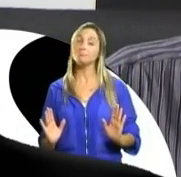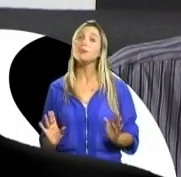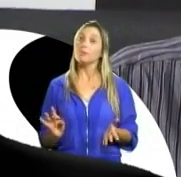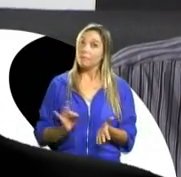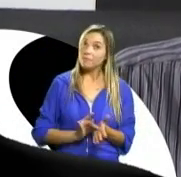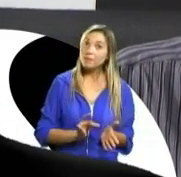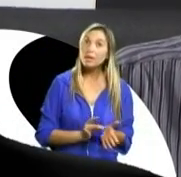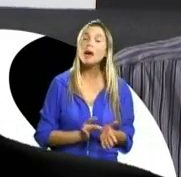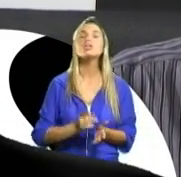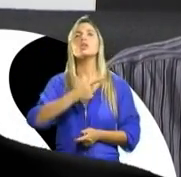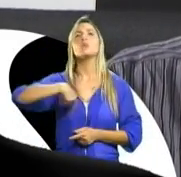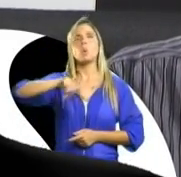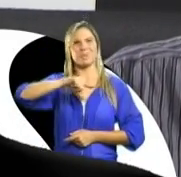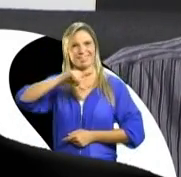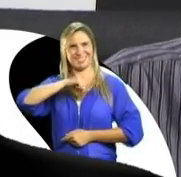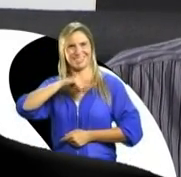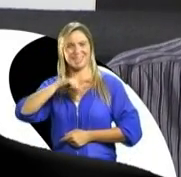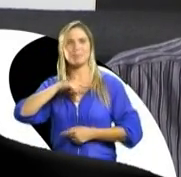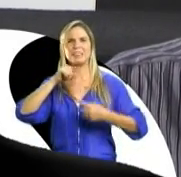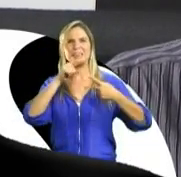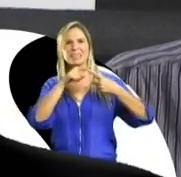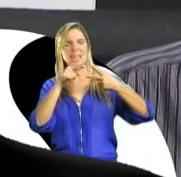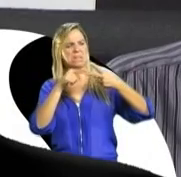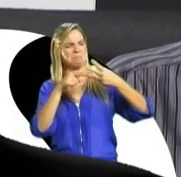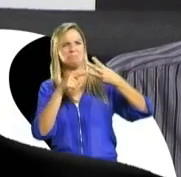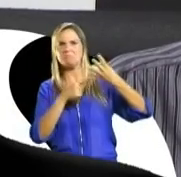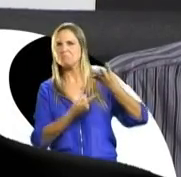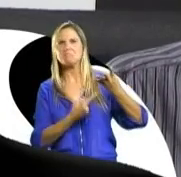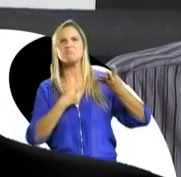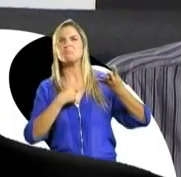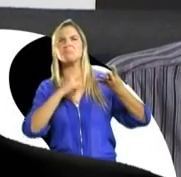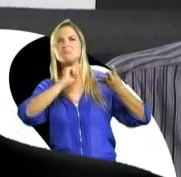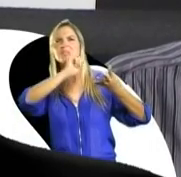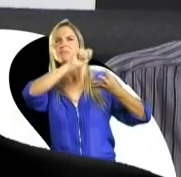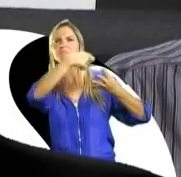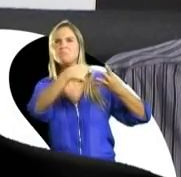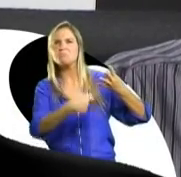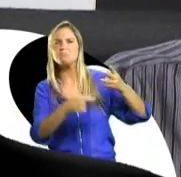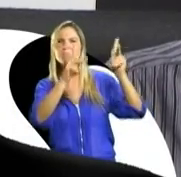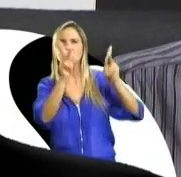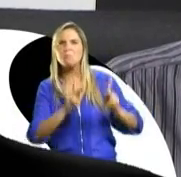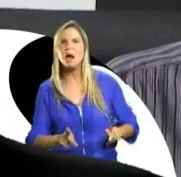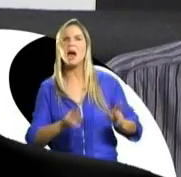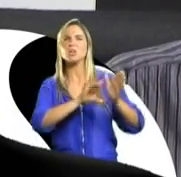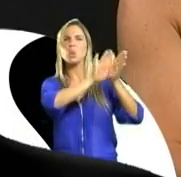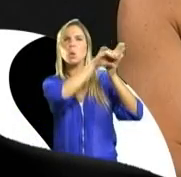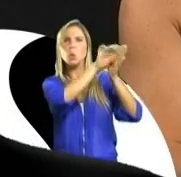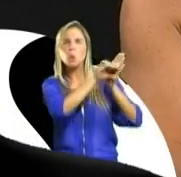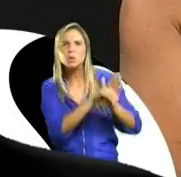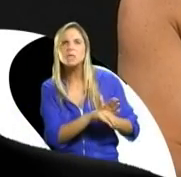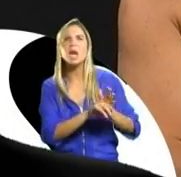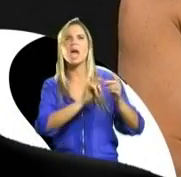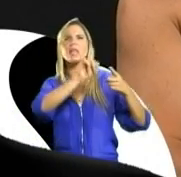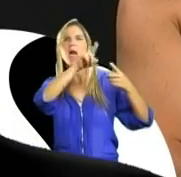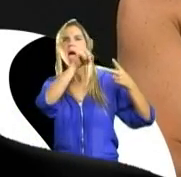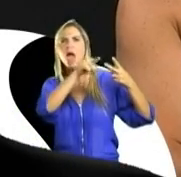do nosso cenário 3, 4 conceitos aí sobre o que é a paz.